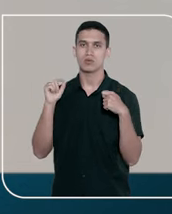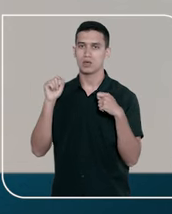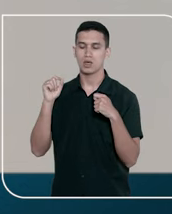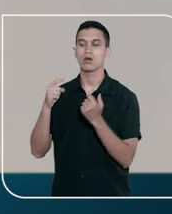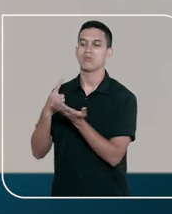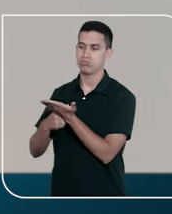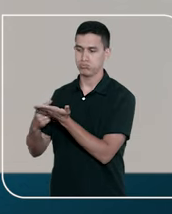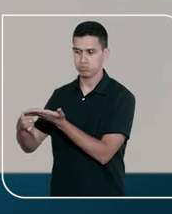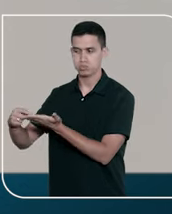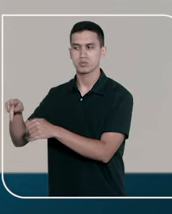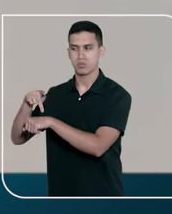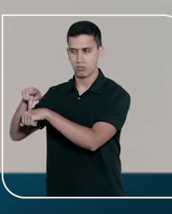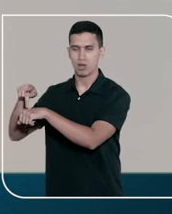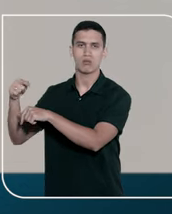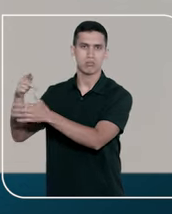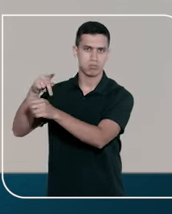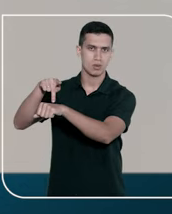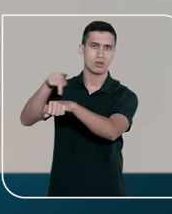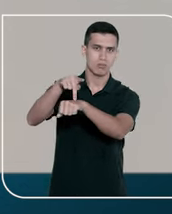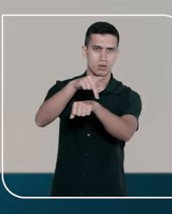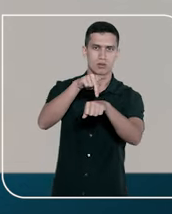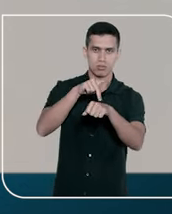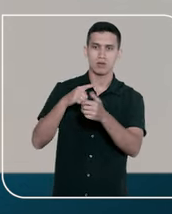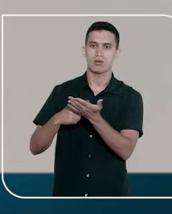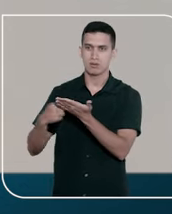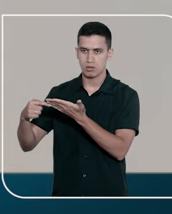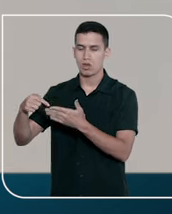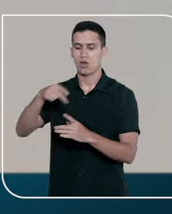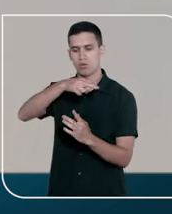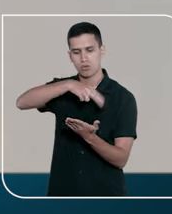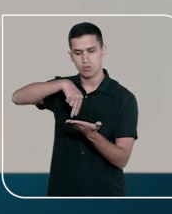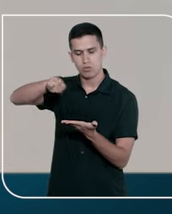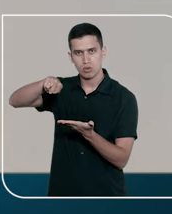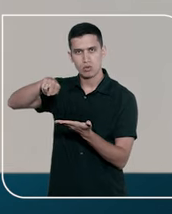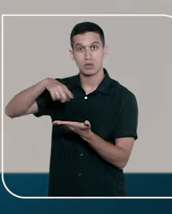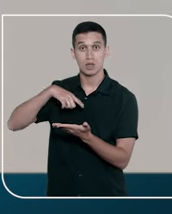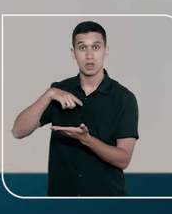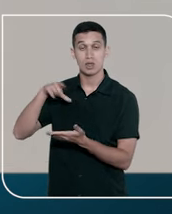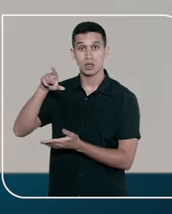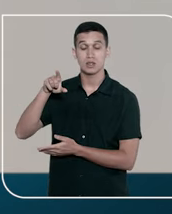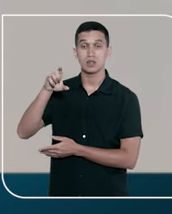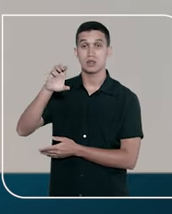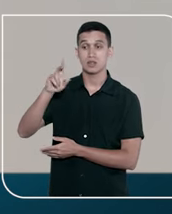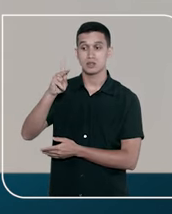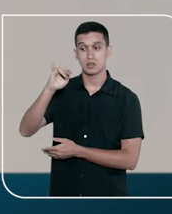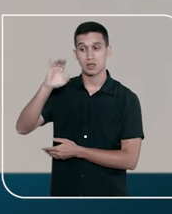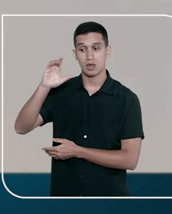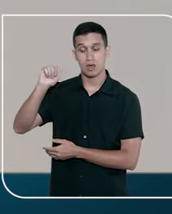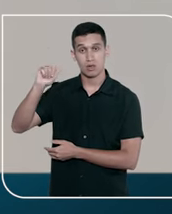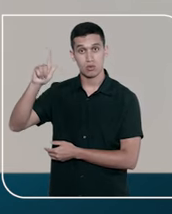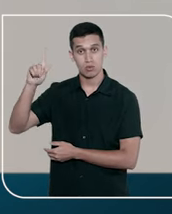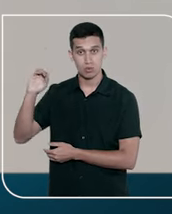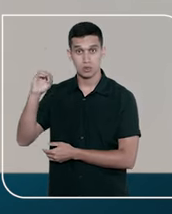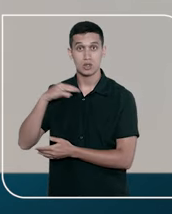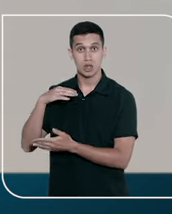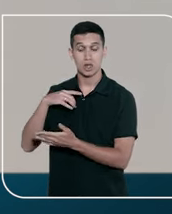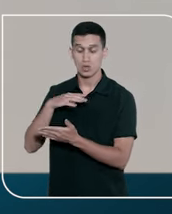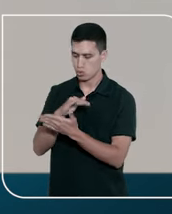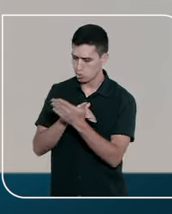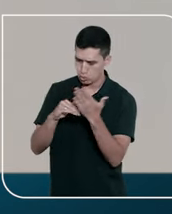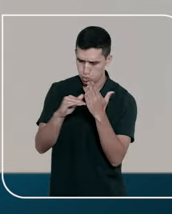internacionais. Existe um tratado internacional importantíssimo, que é a Convenção de Chicago, que estabelece todos os requisitos